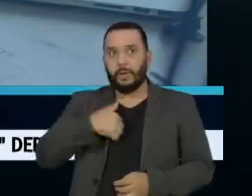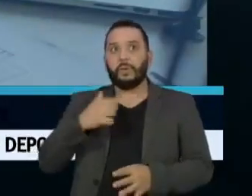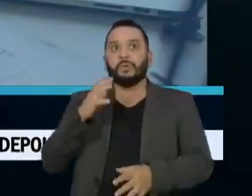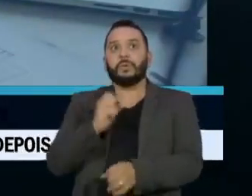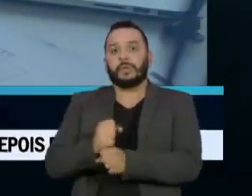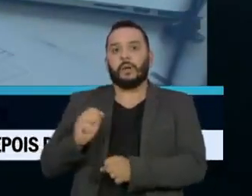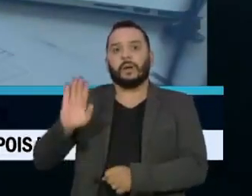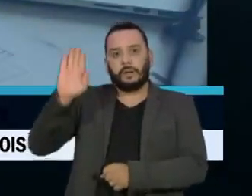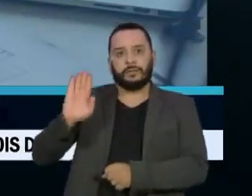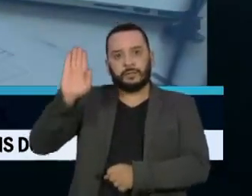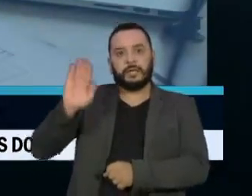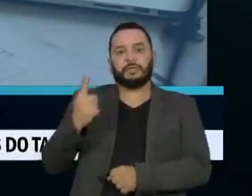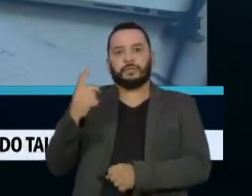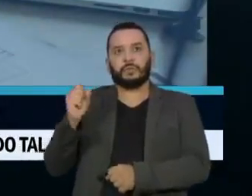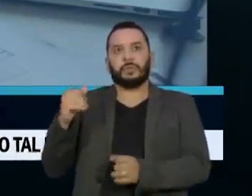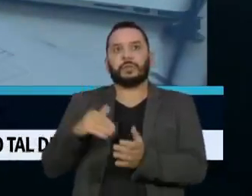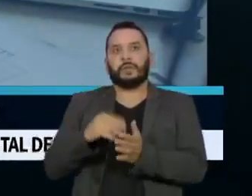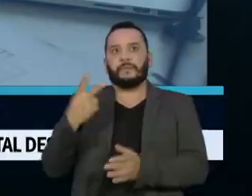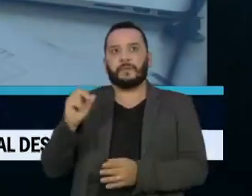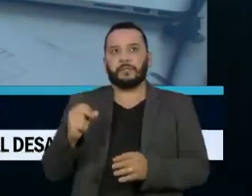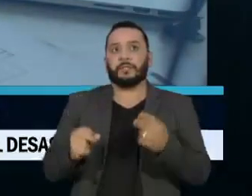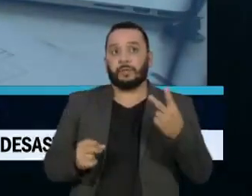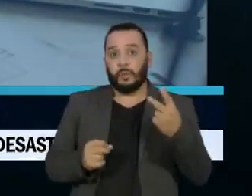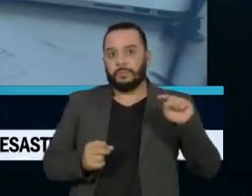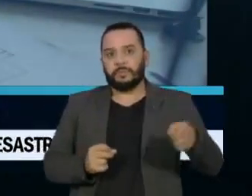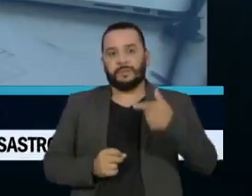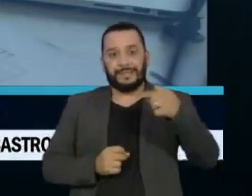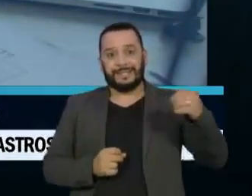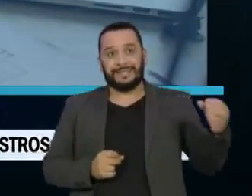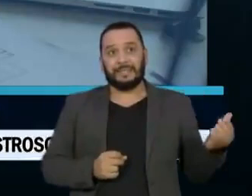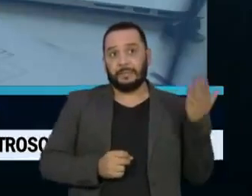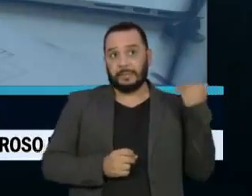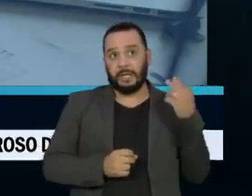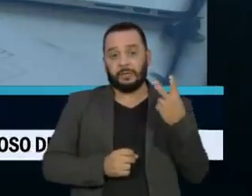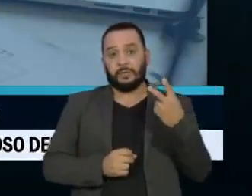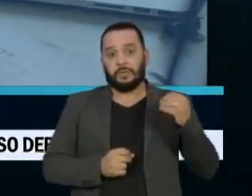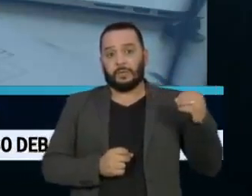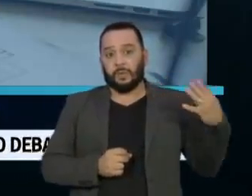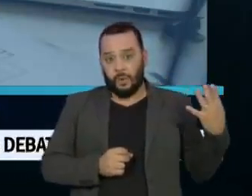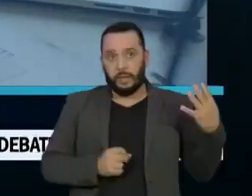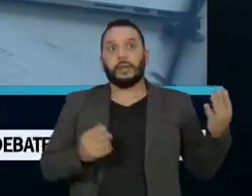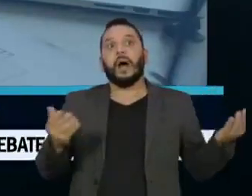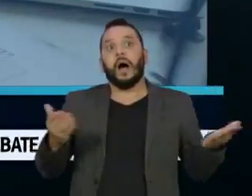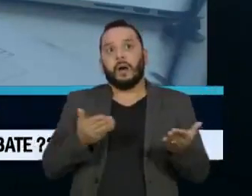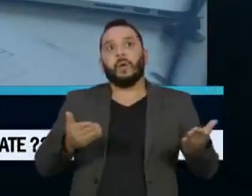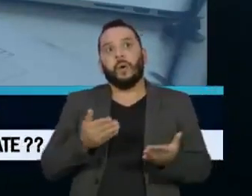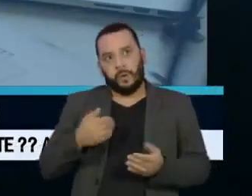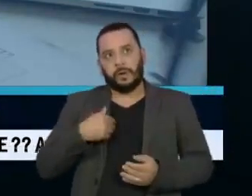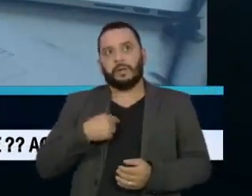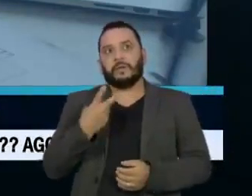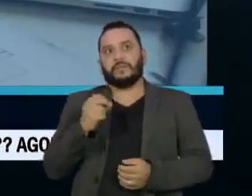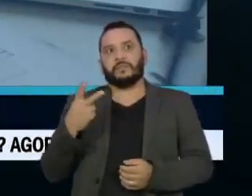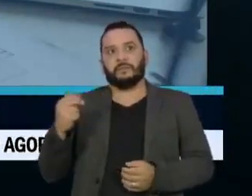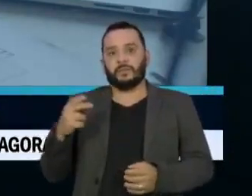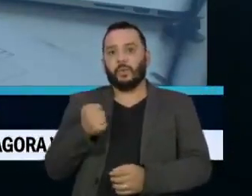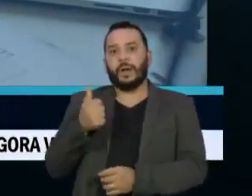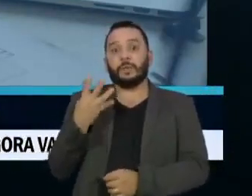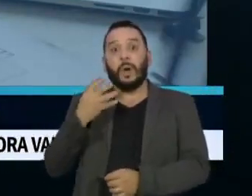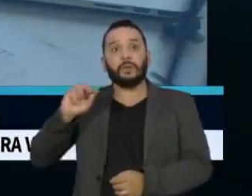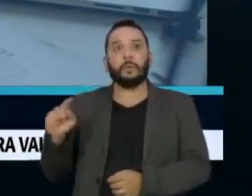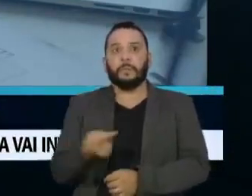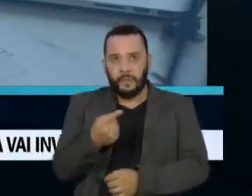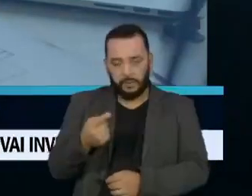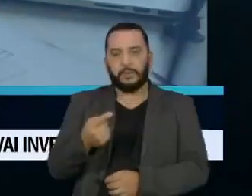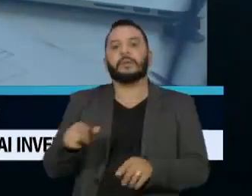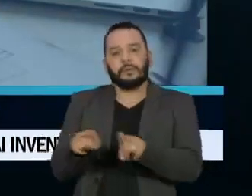de 18 a 20 anos passou de 2.700 em 2004 para quase 4.000 em 2020. Apesar disso,